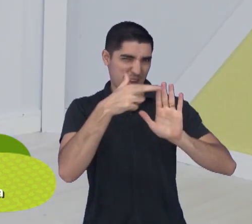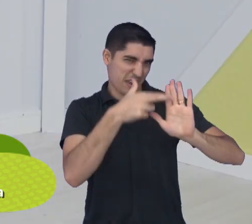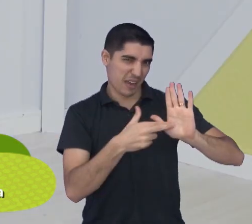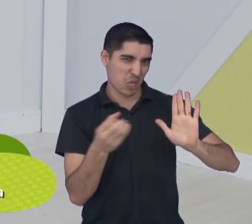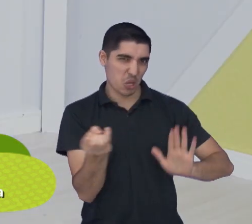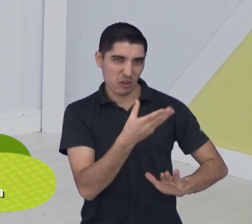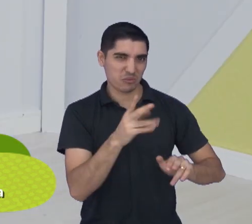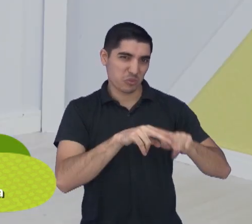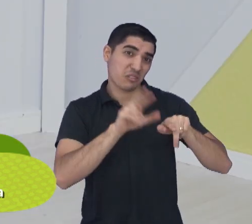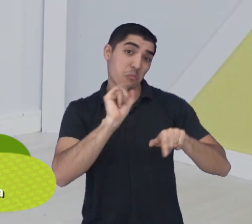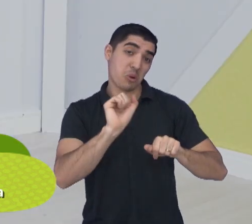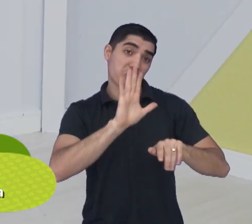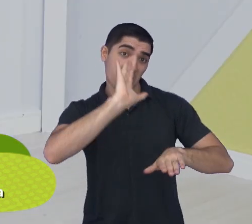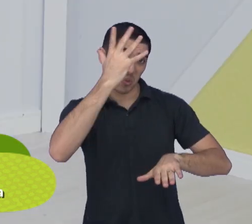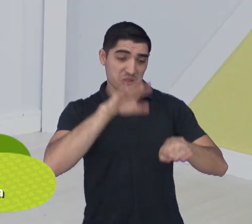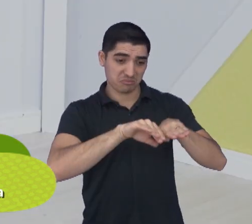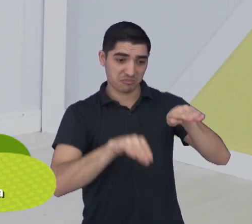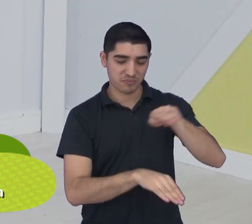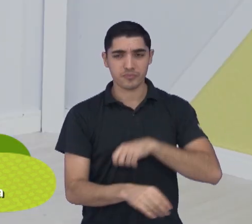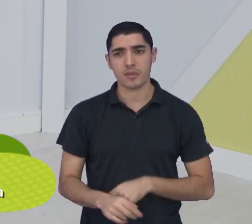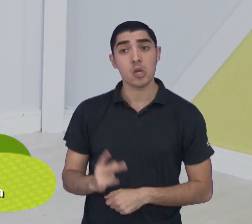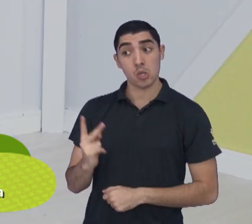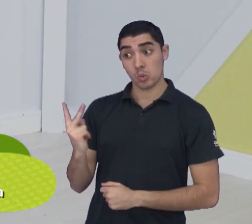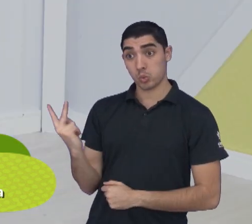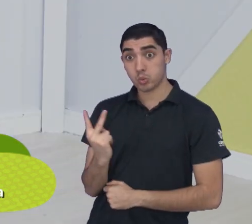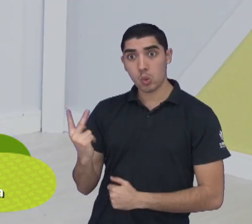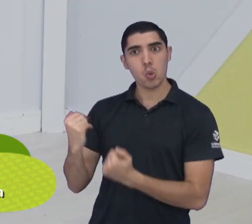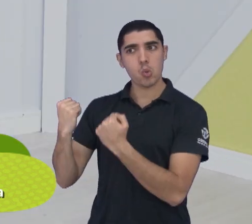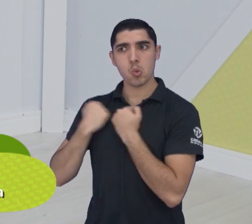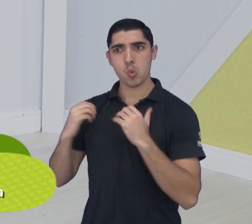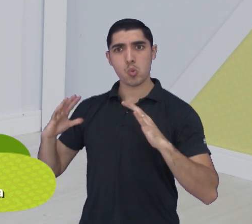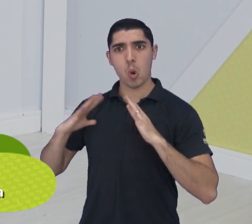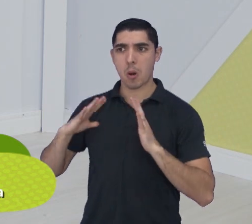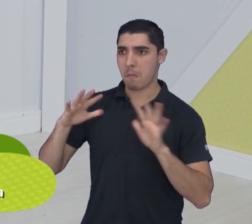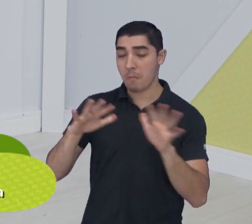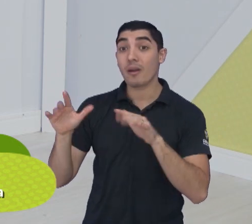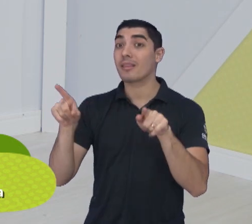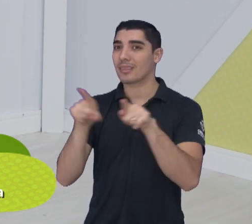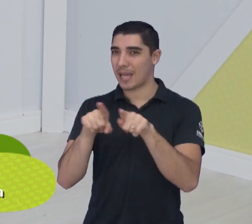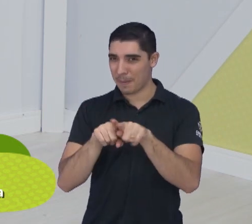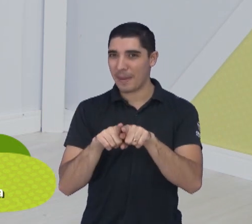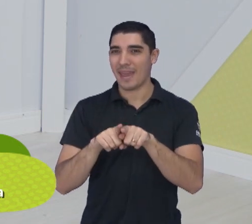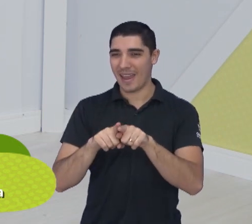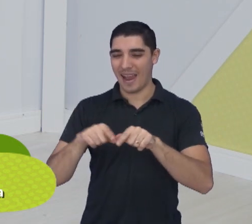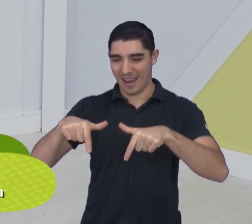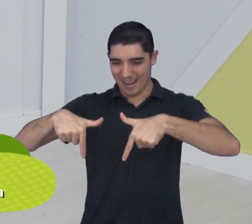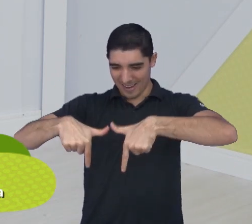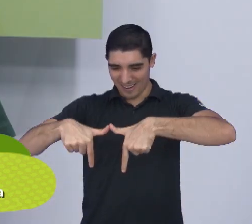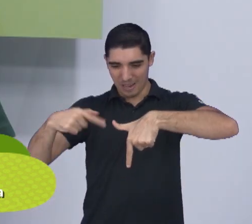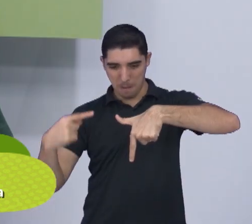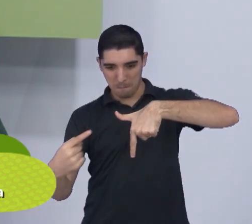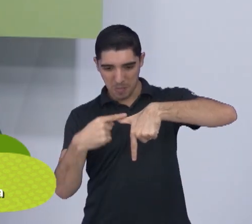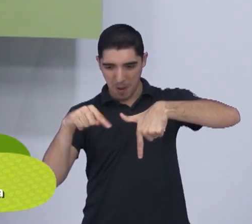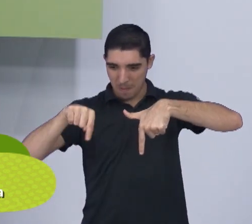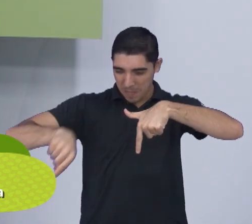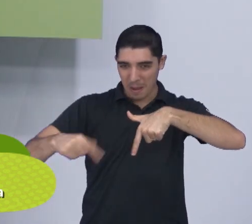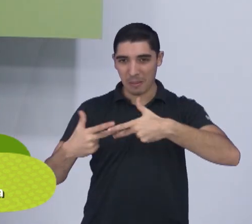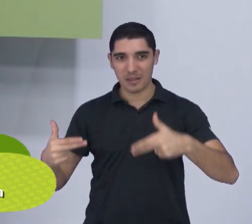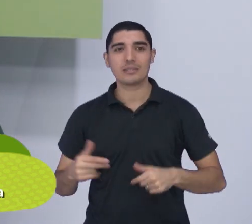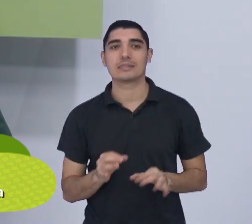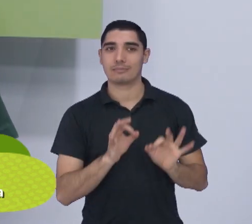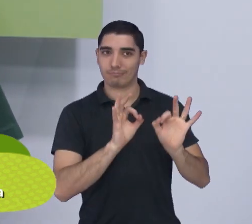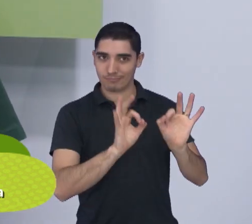os goleiros foram bem demais, os dois goleiros das duas equipes, e também a trave estava de bem com os dois goleiros, né? Pois é, se não fosse a trave